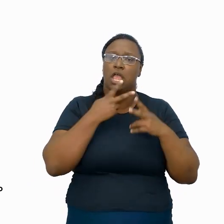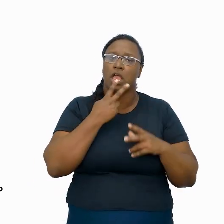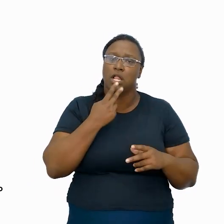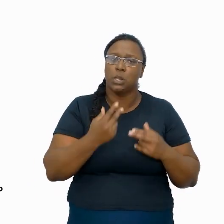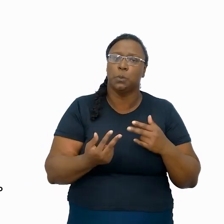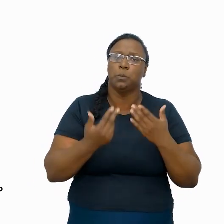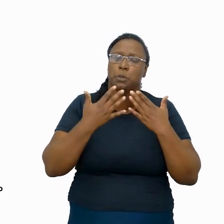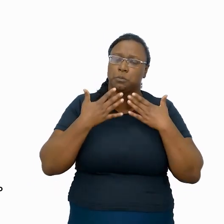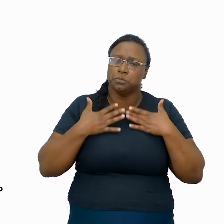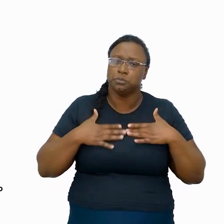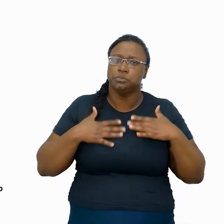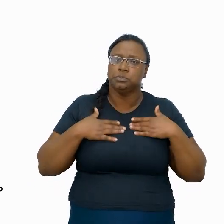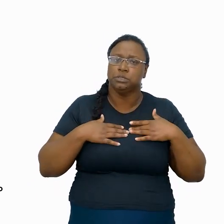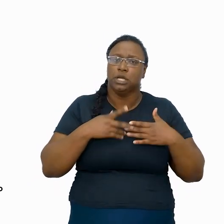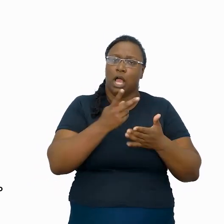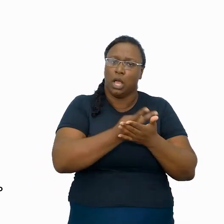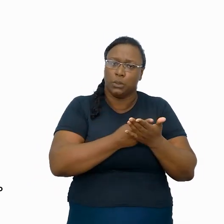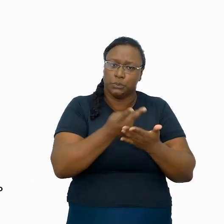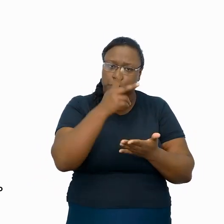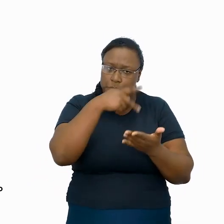desenhos, e dentro